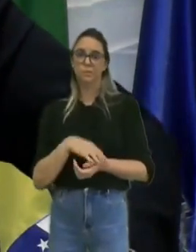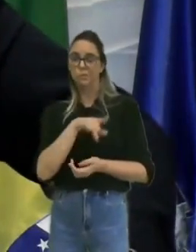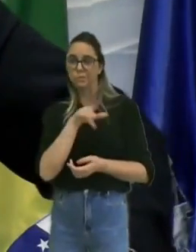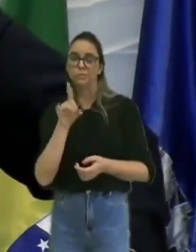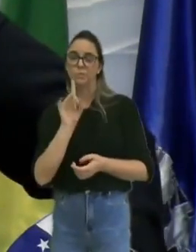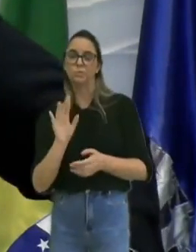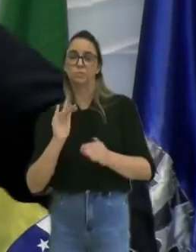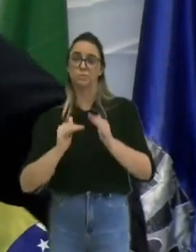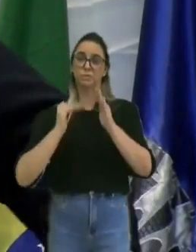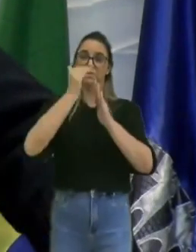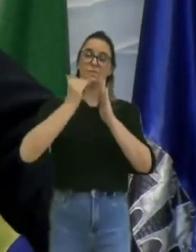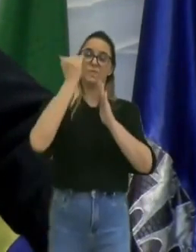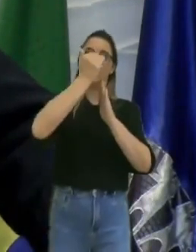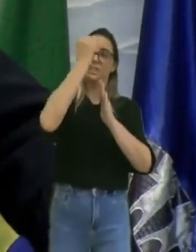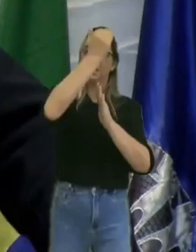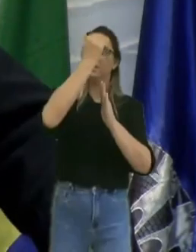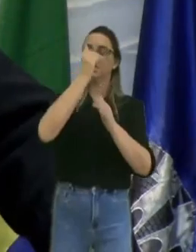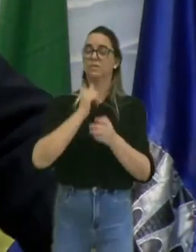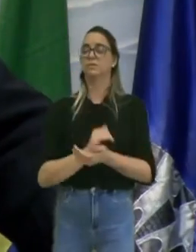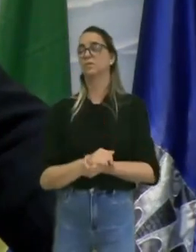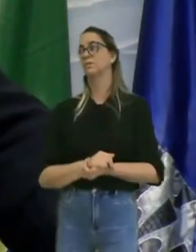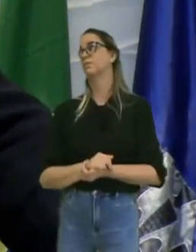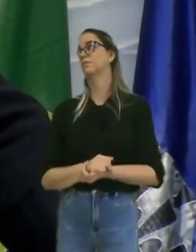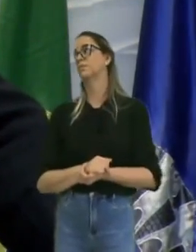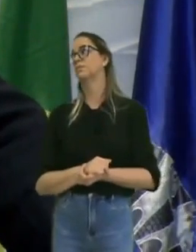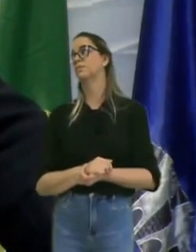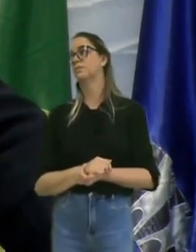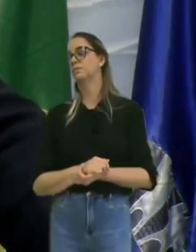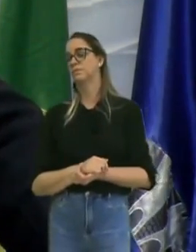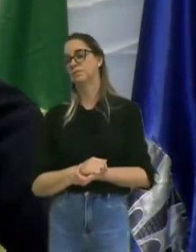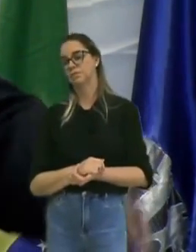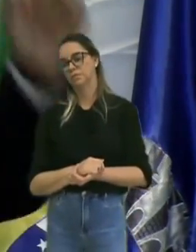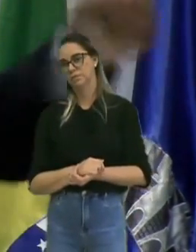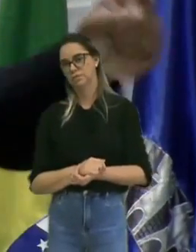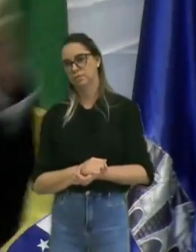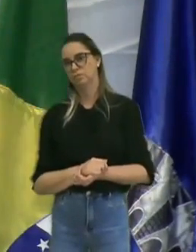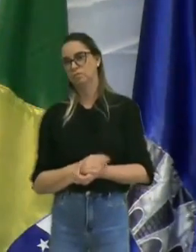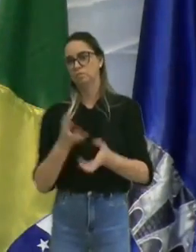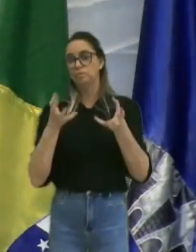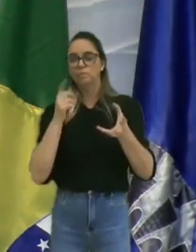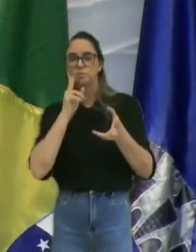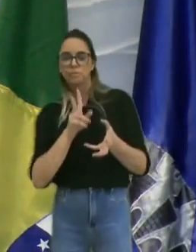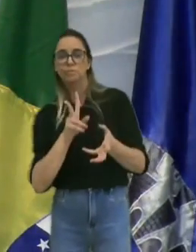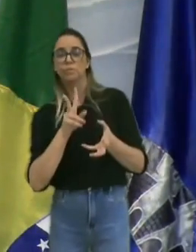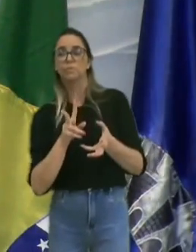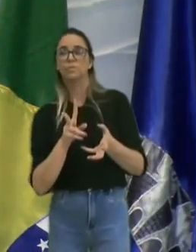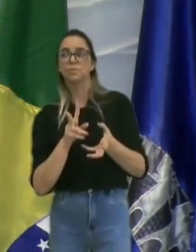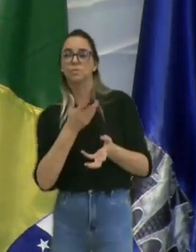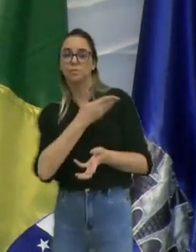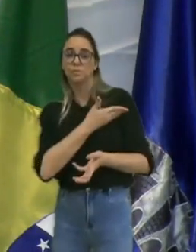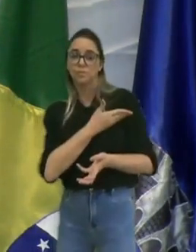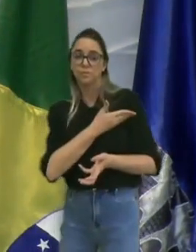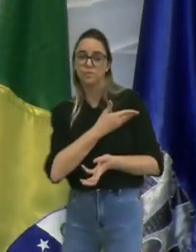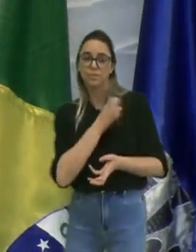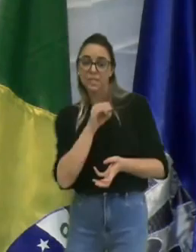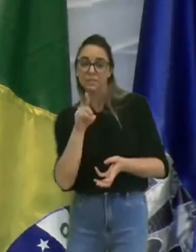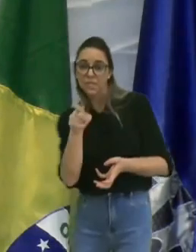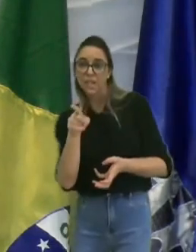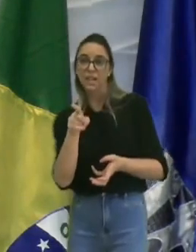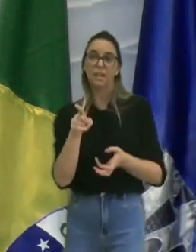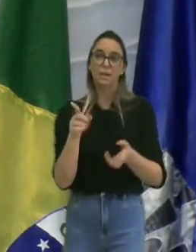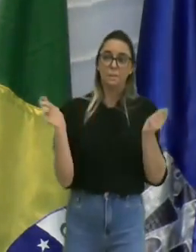e aí conversando besteira. Agora eu lhe botei você na ética. Agora eu quero ver, meus amigos, se vocês vão ter a